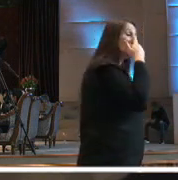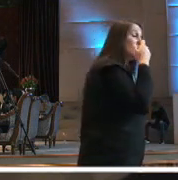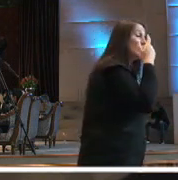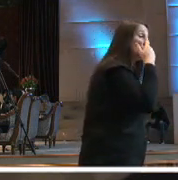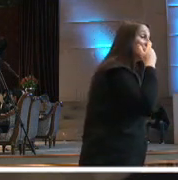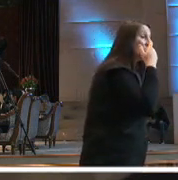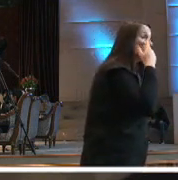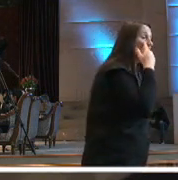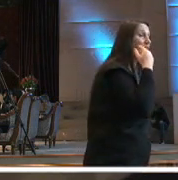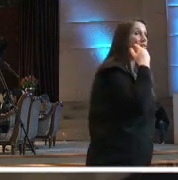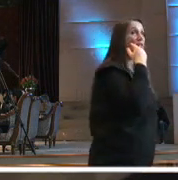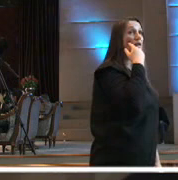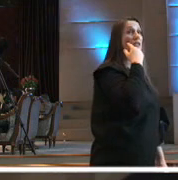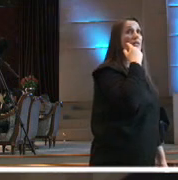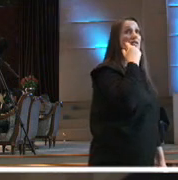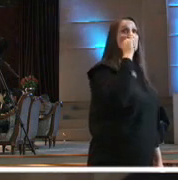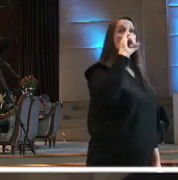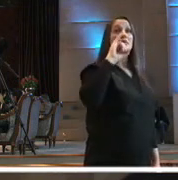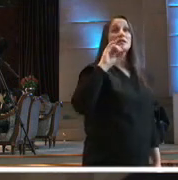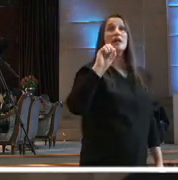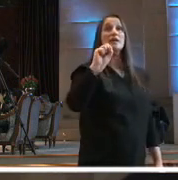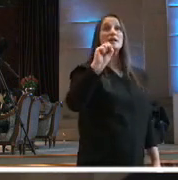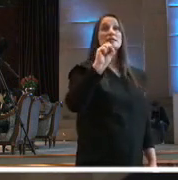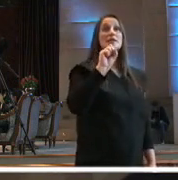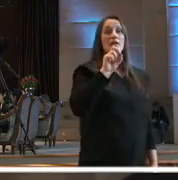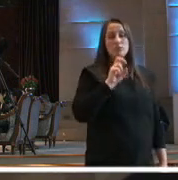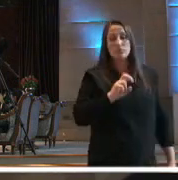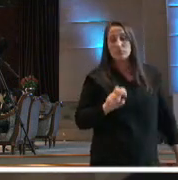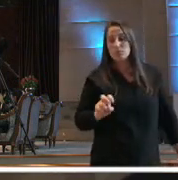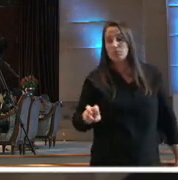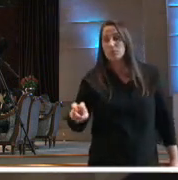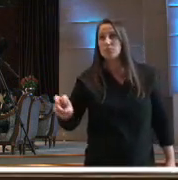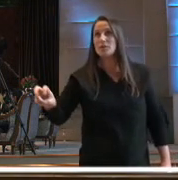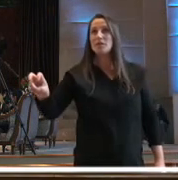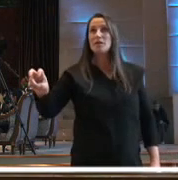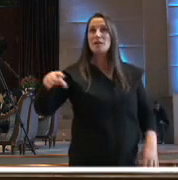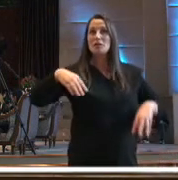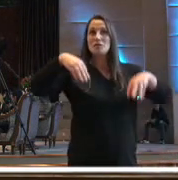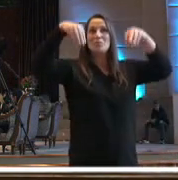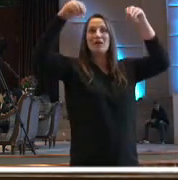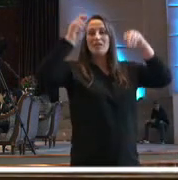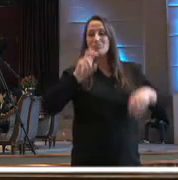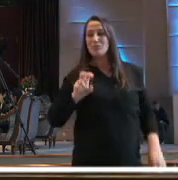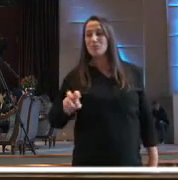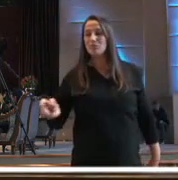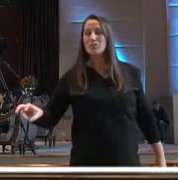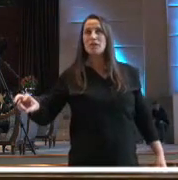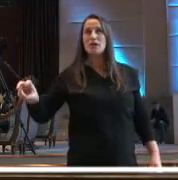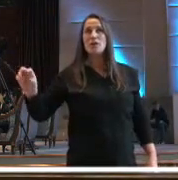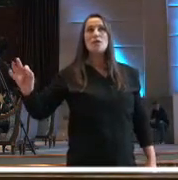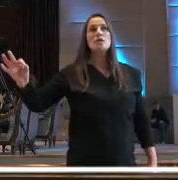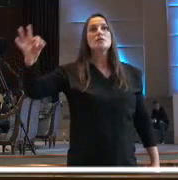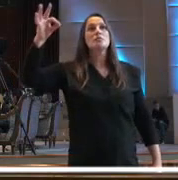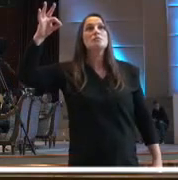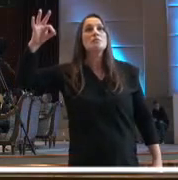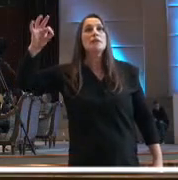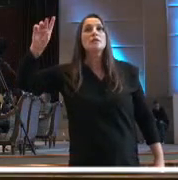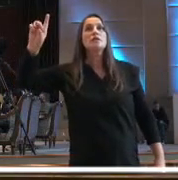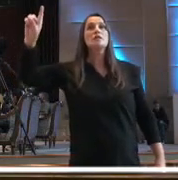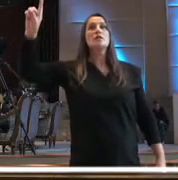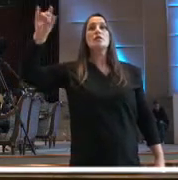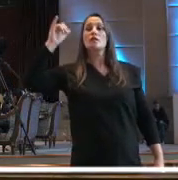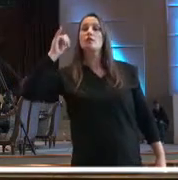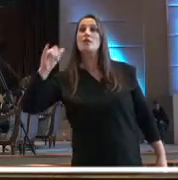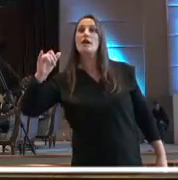e Isaías está descendo as escadarias do palácio, o Espírito de Deus fala ao coração de